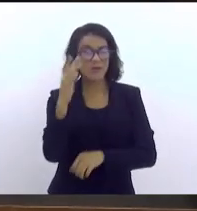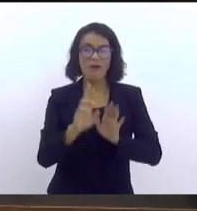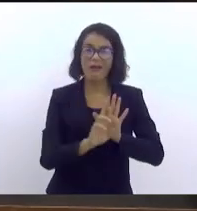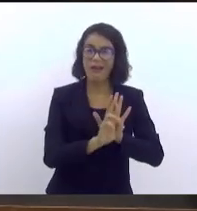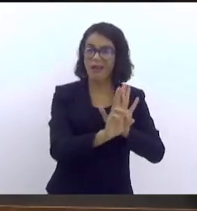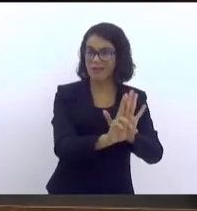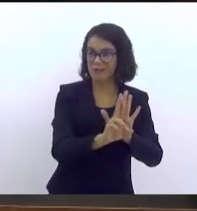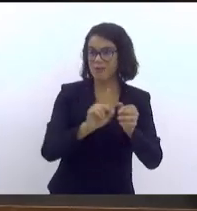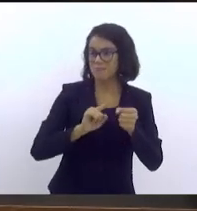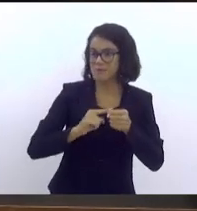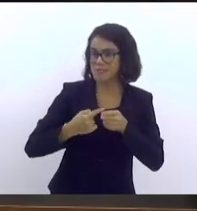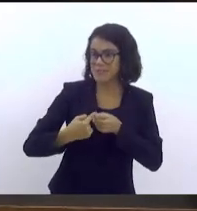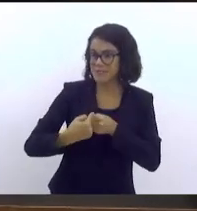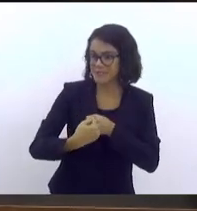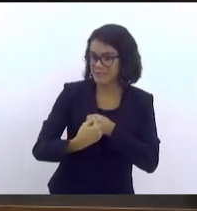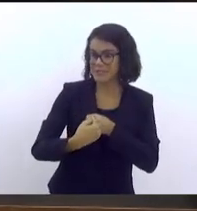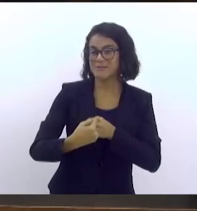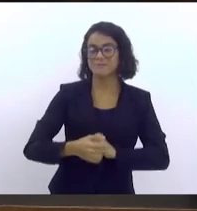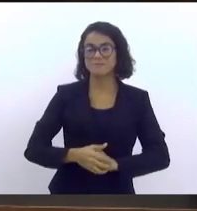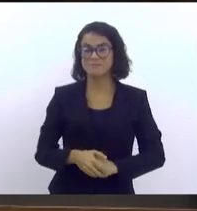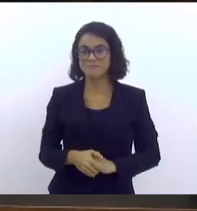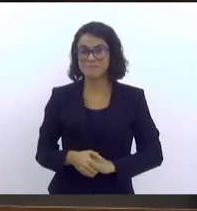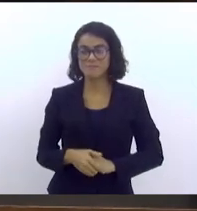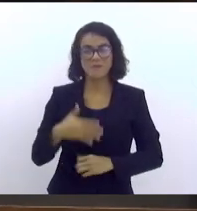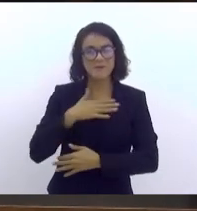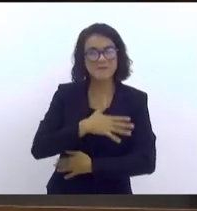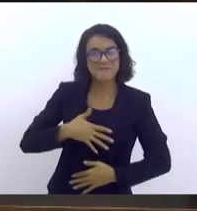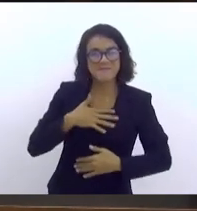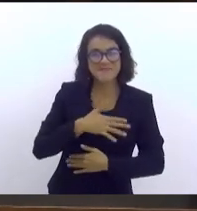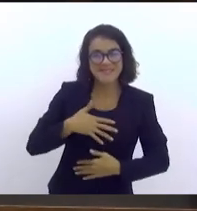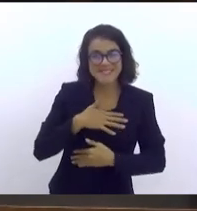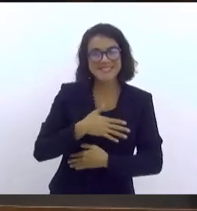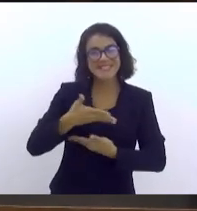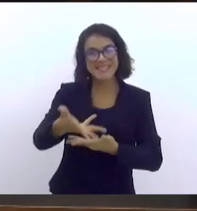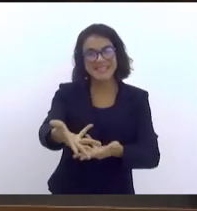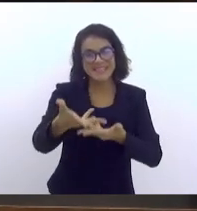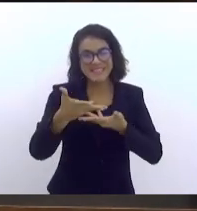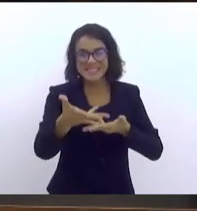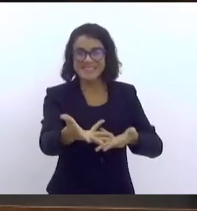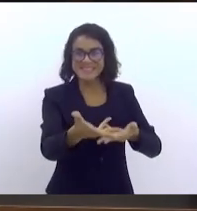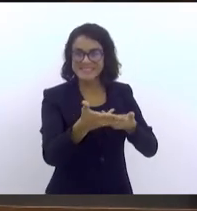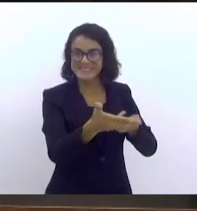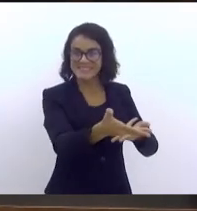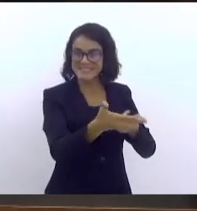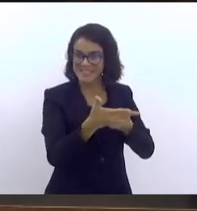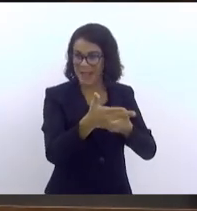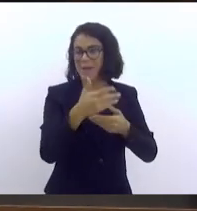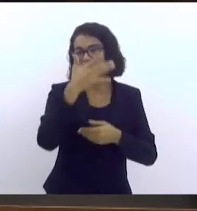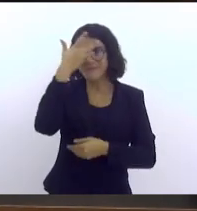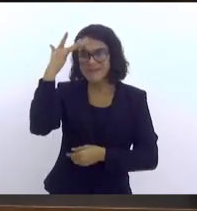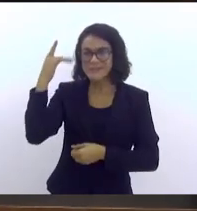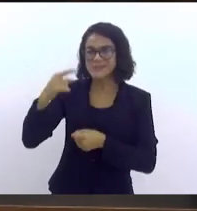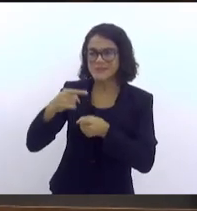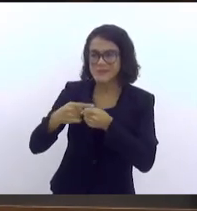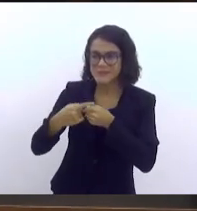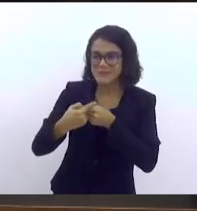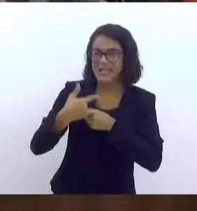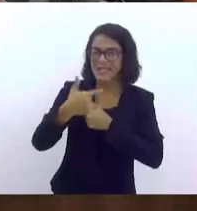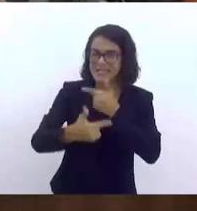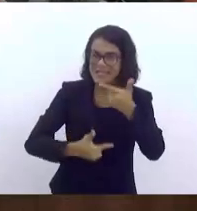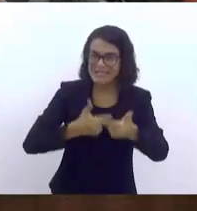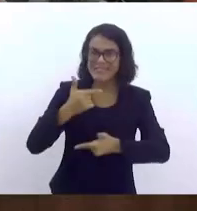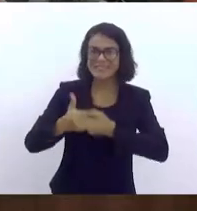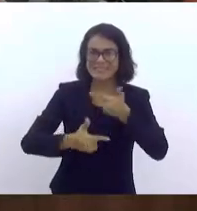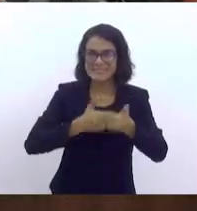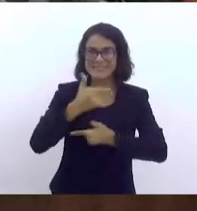municípios no nosso estado com muito prazer que a gente recebe pessoas do interior que trabalham